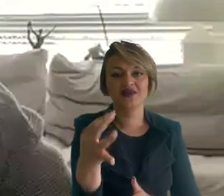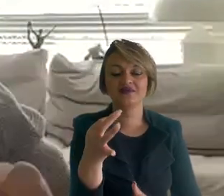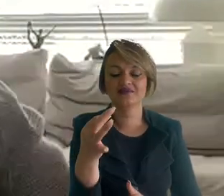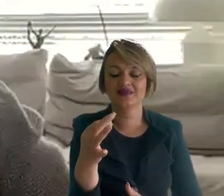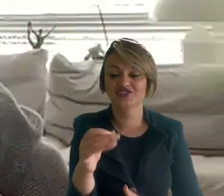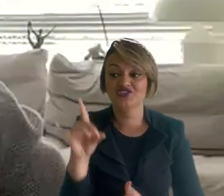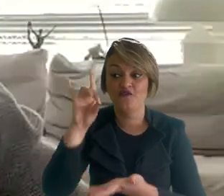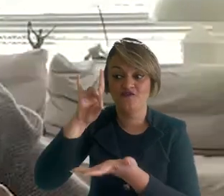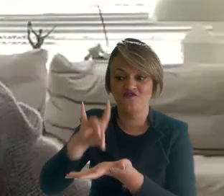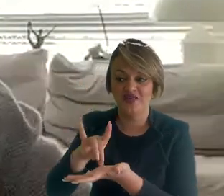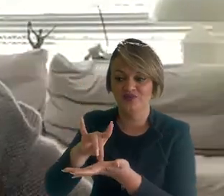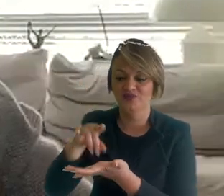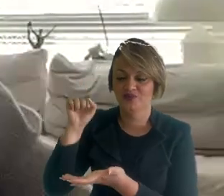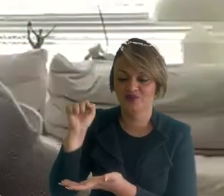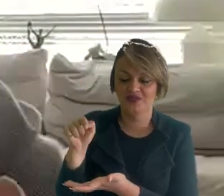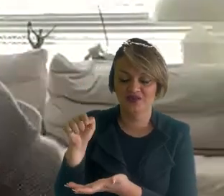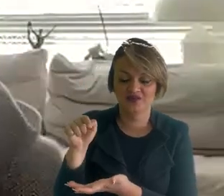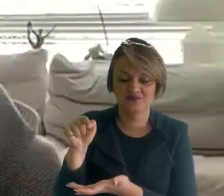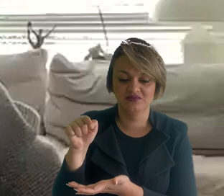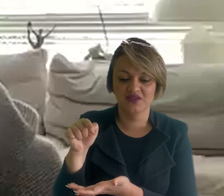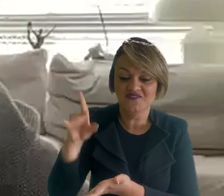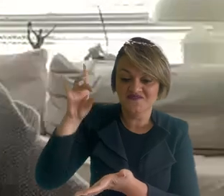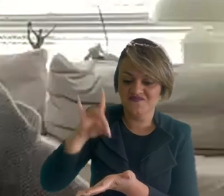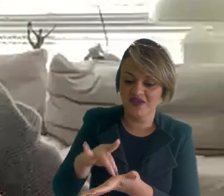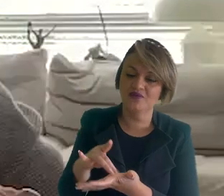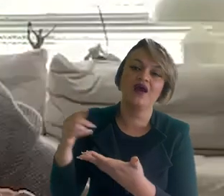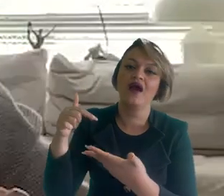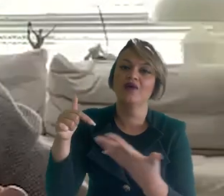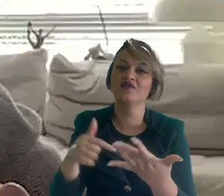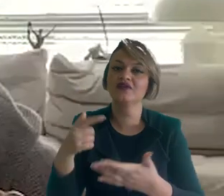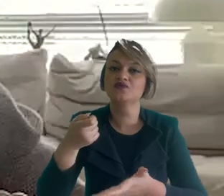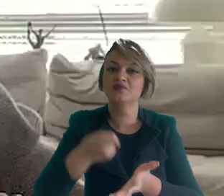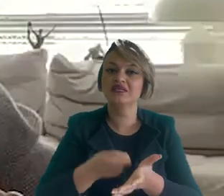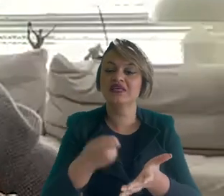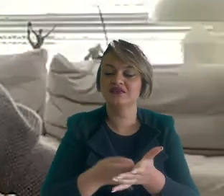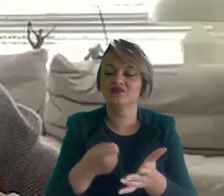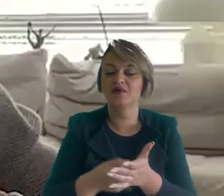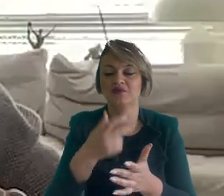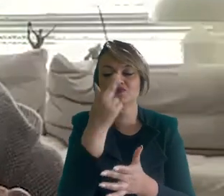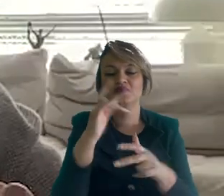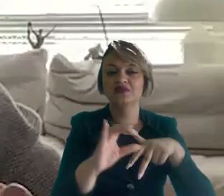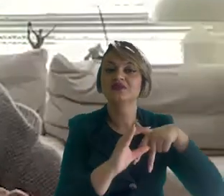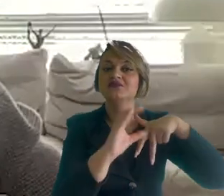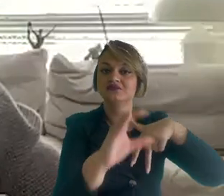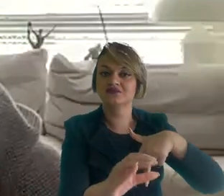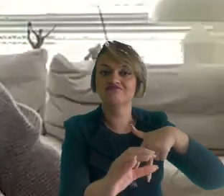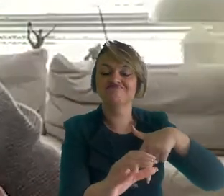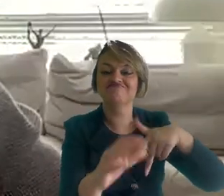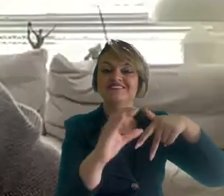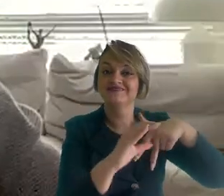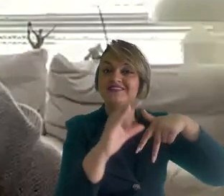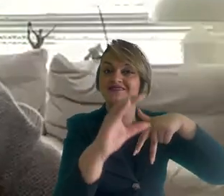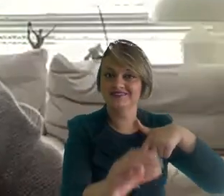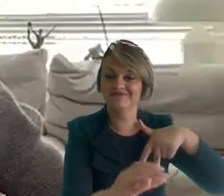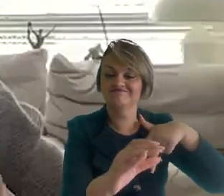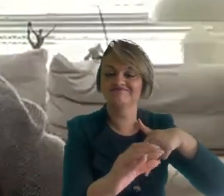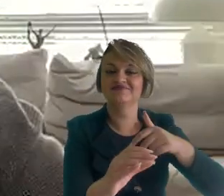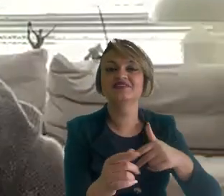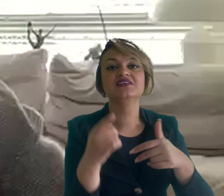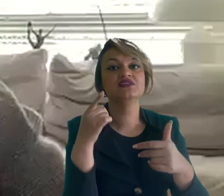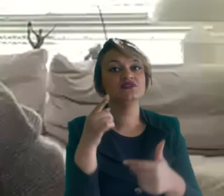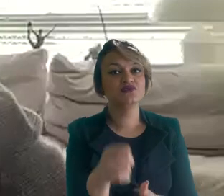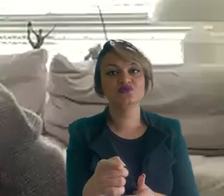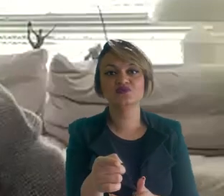um fato pode ter gerado obrigação de indenizar para alguém é algo